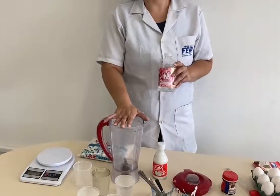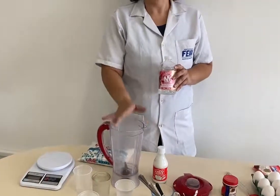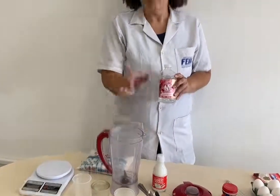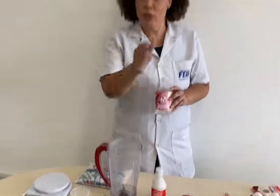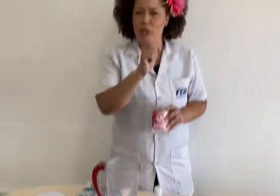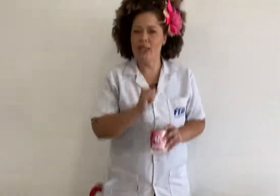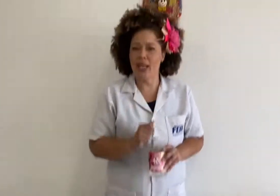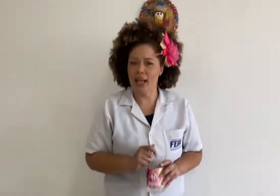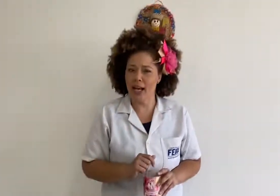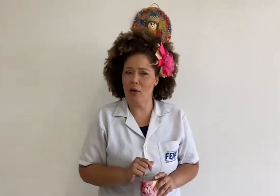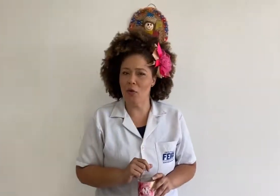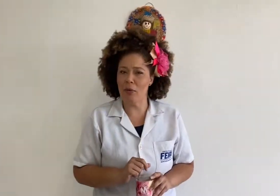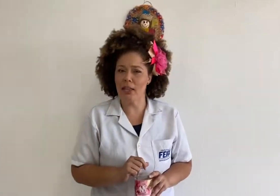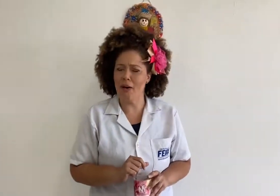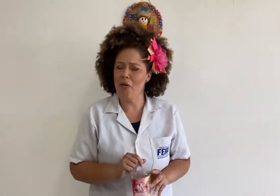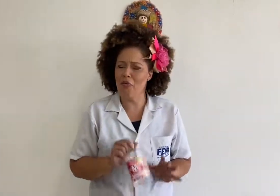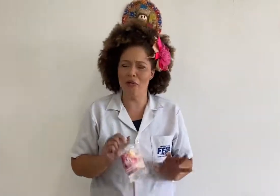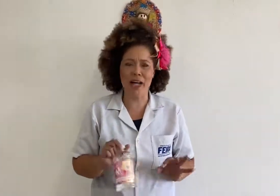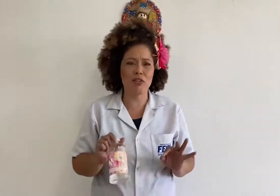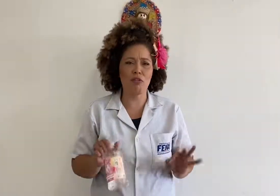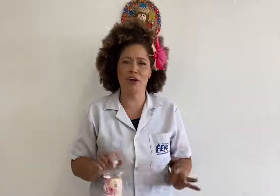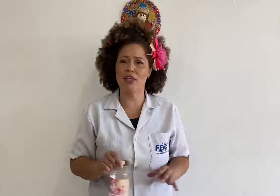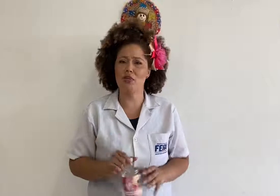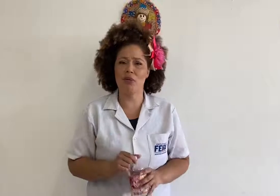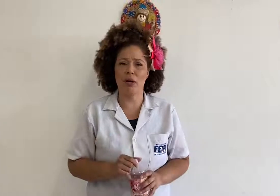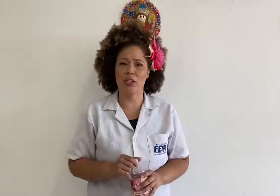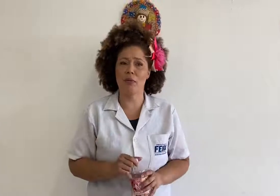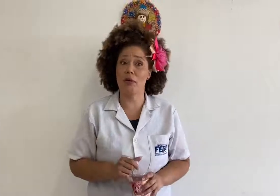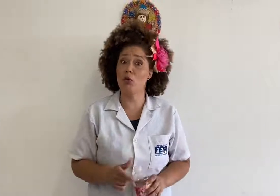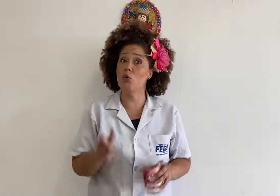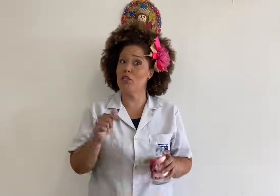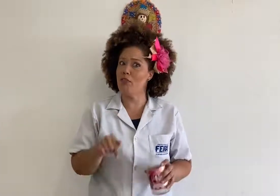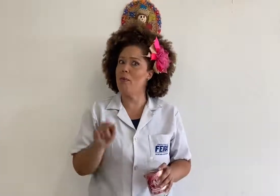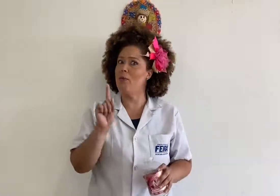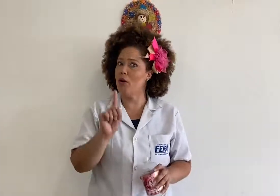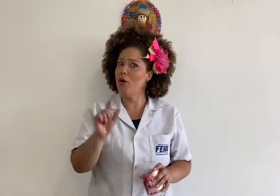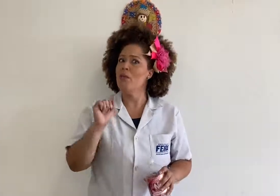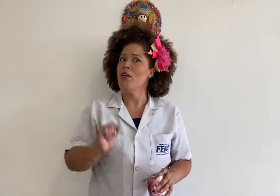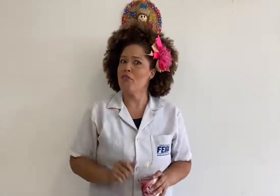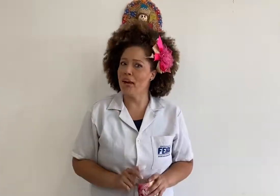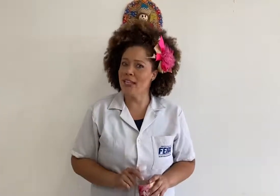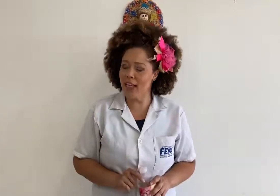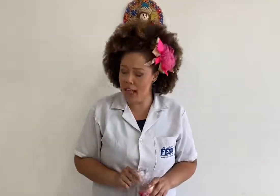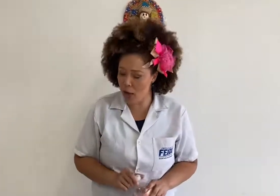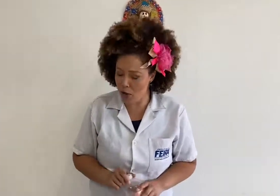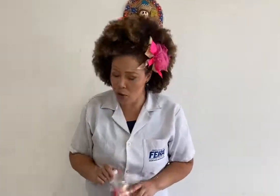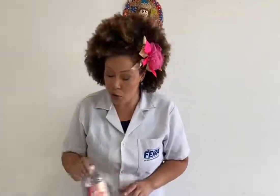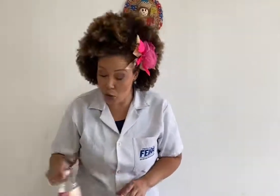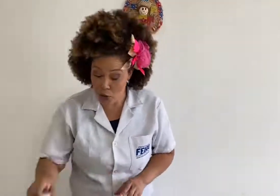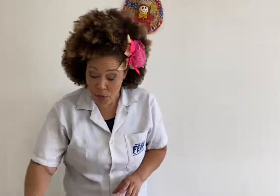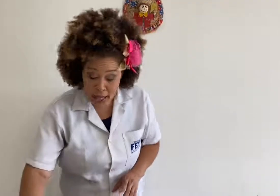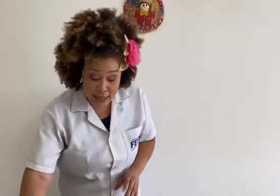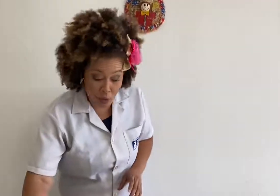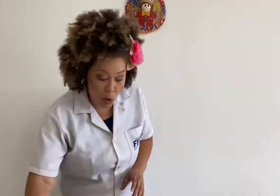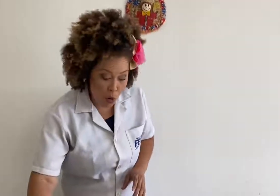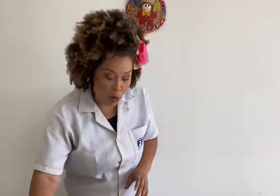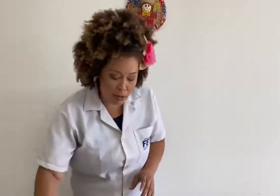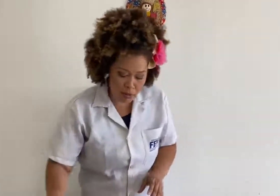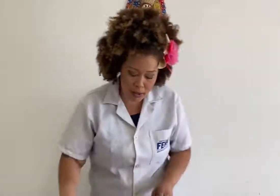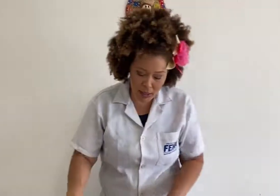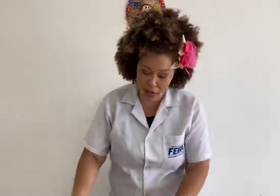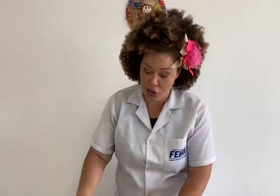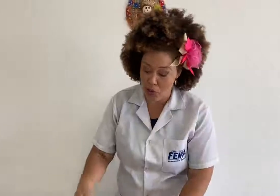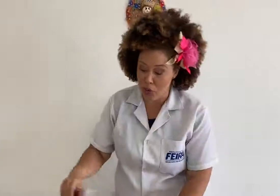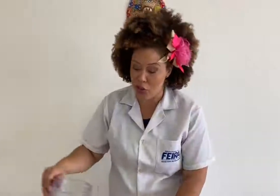um litro? Vamos fazer aquele cálculo mental? Fácil, fácil demais também. Inclusive, a Pro faz aí na aula de hoje. Tem uma